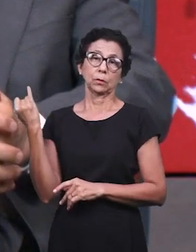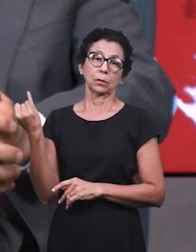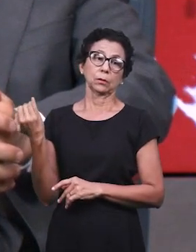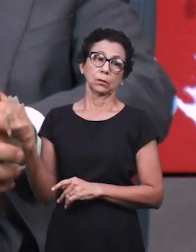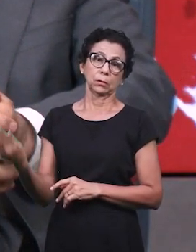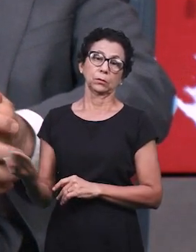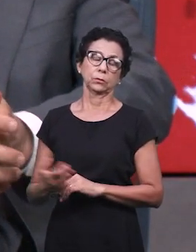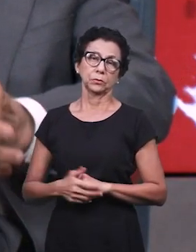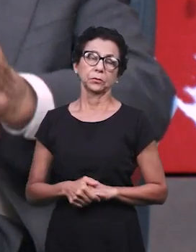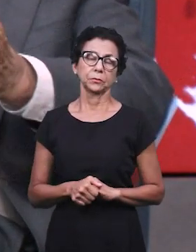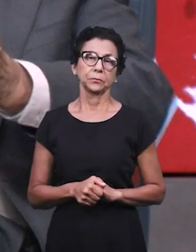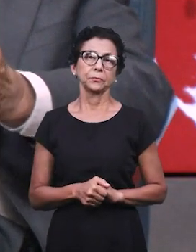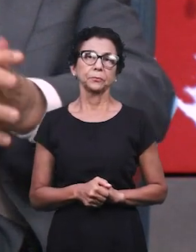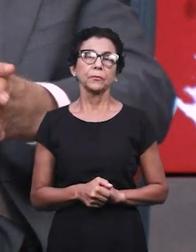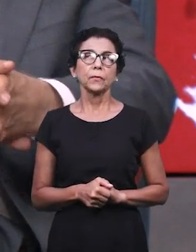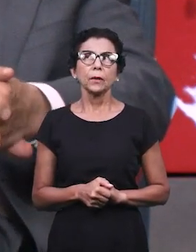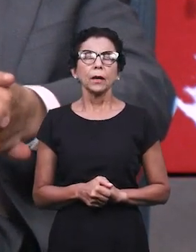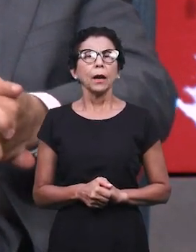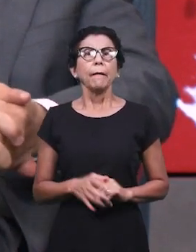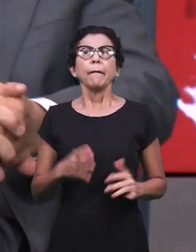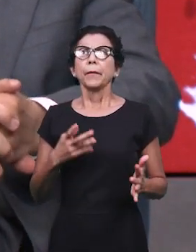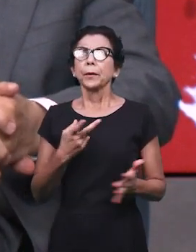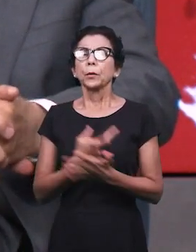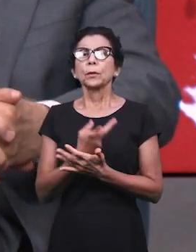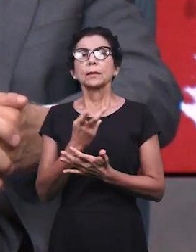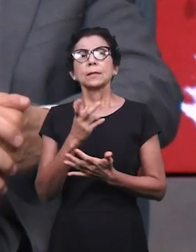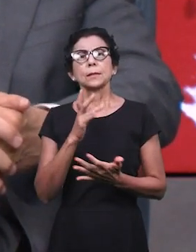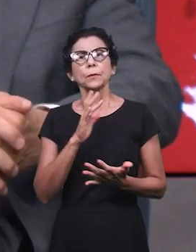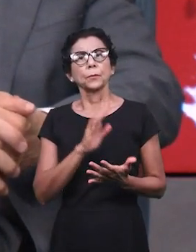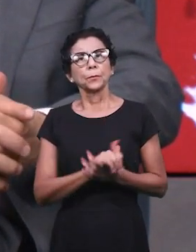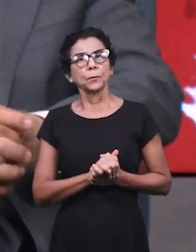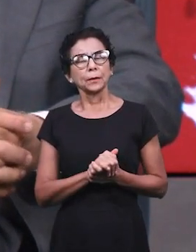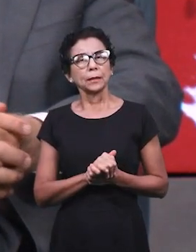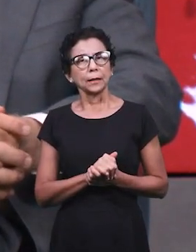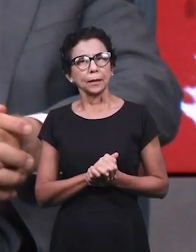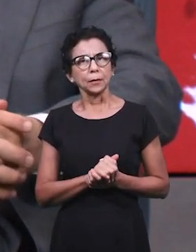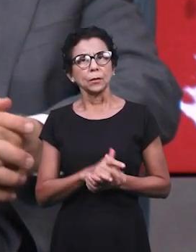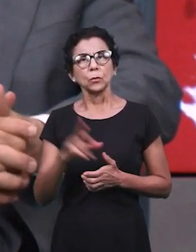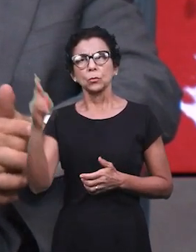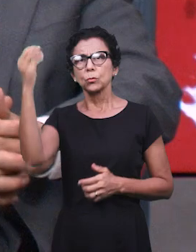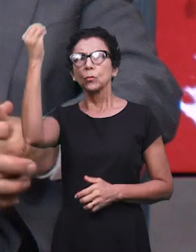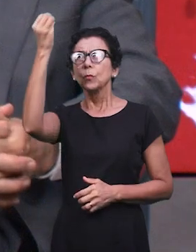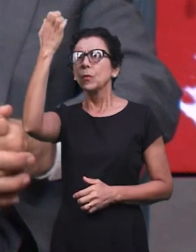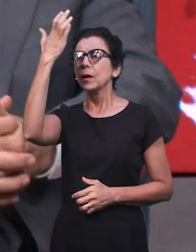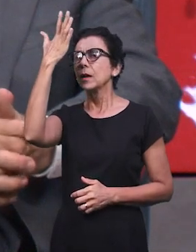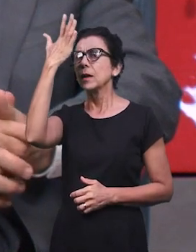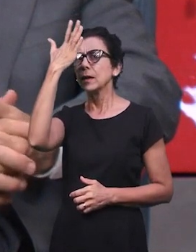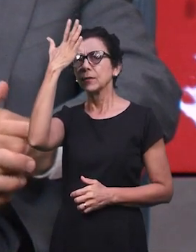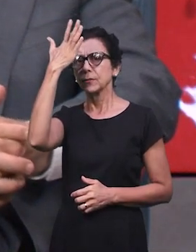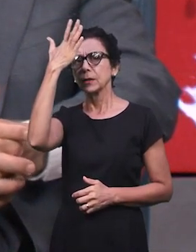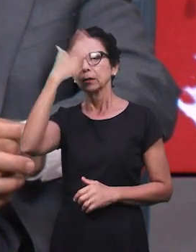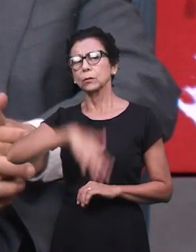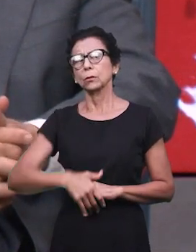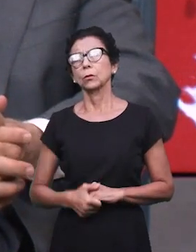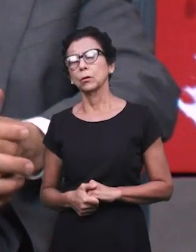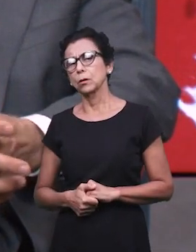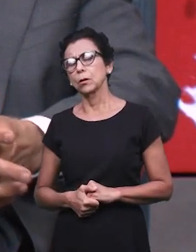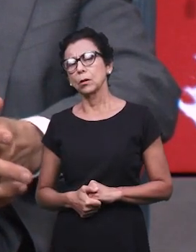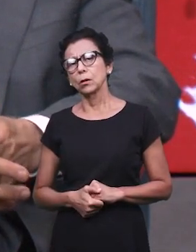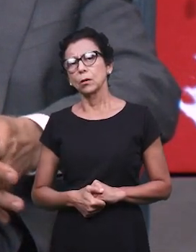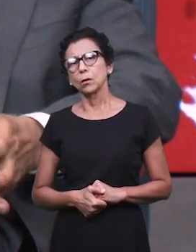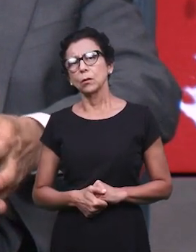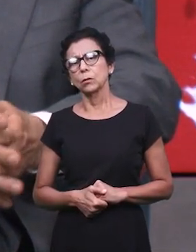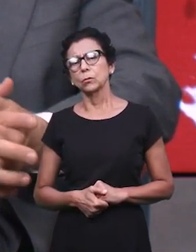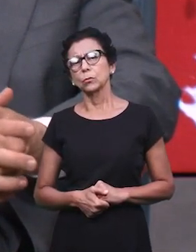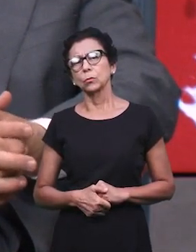consistência. E nós fomos surpreendidos quando o Senhor deu uma revelação a respeito do pastor